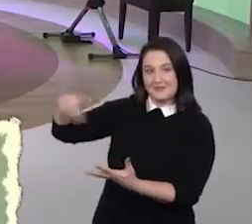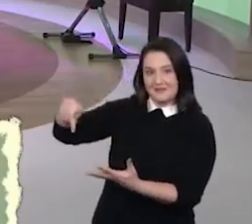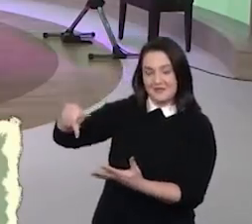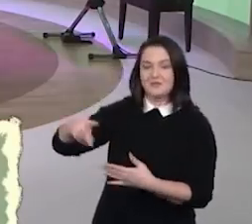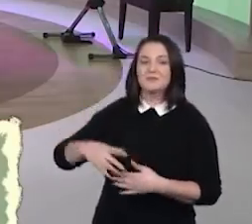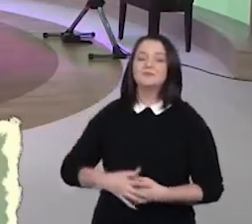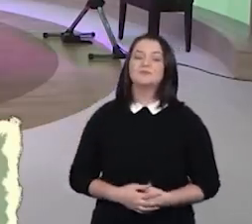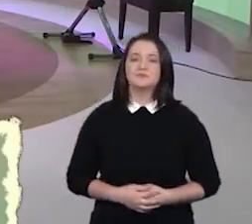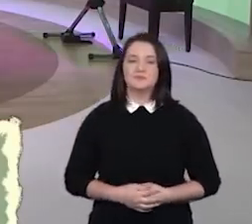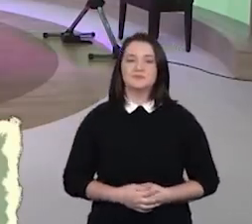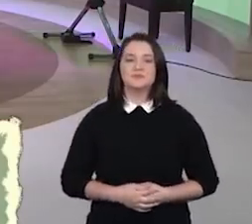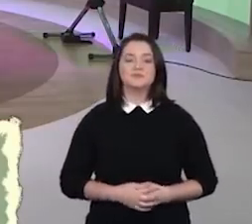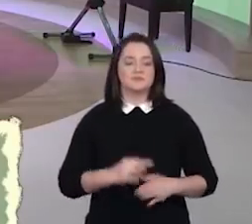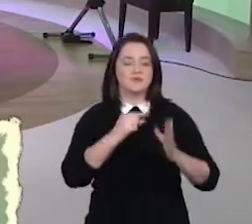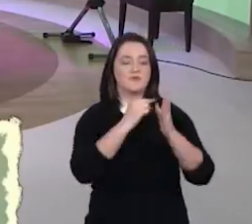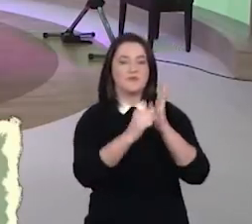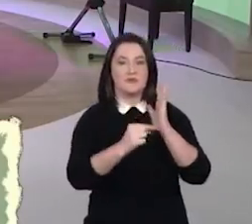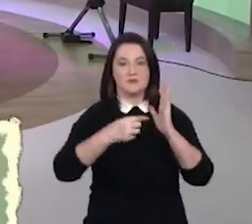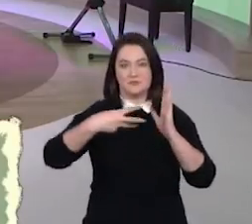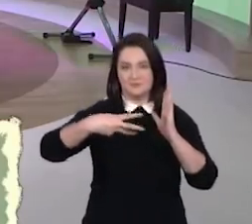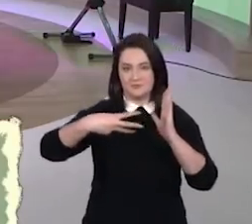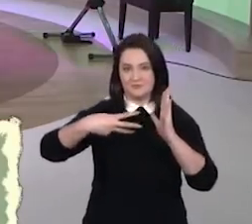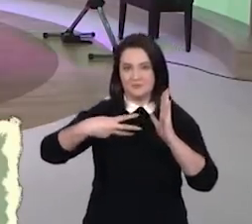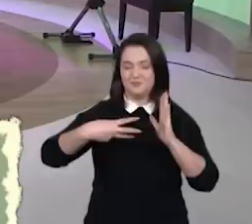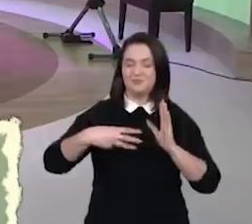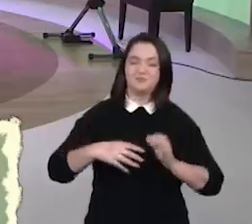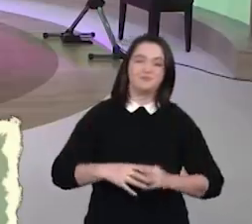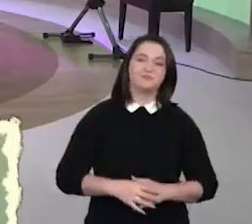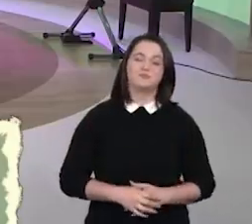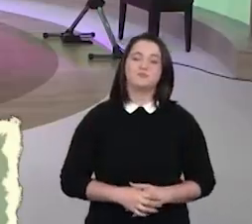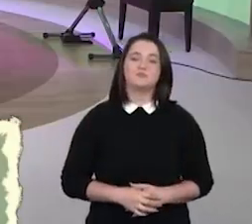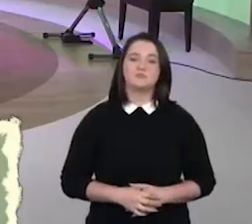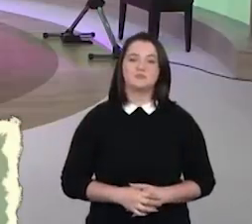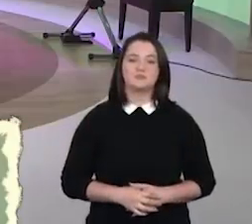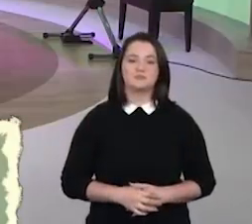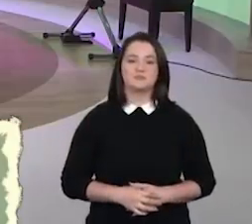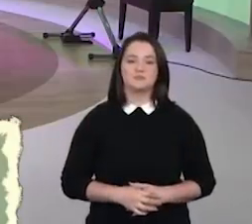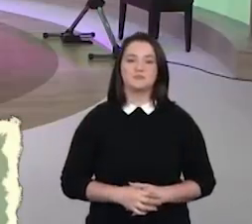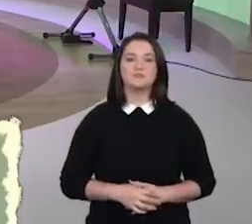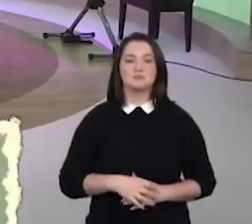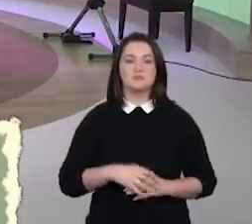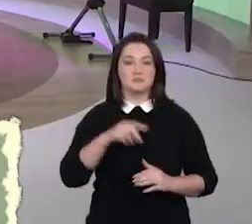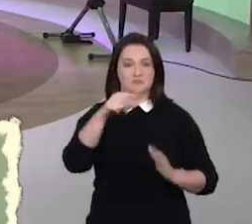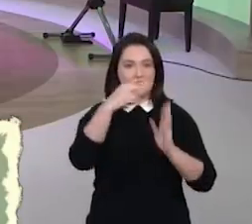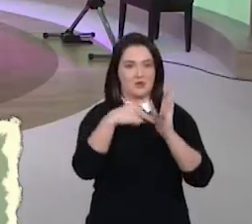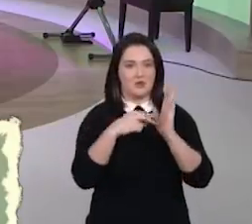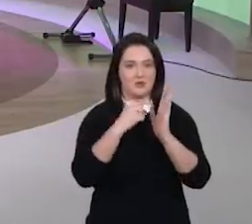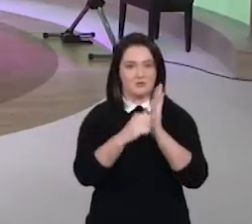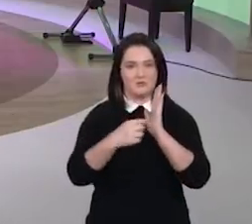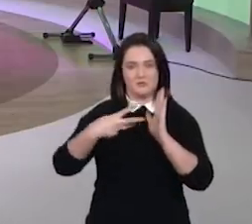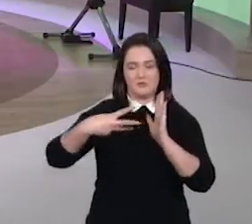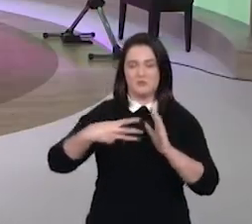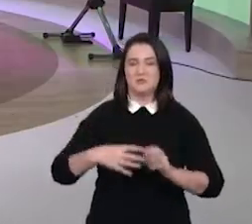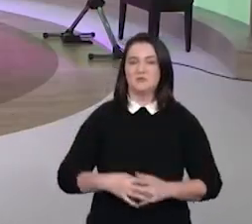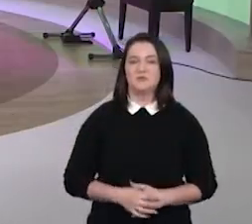nós vamos ler o verso 3. Primeiro você vai ler comigo o verso 3.